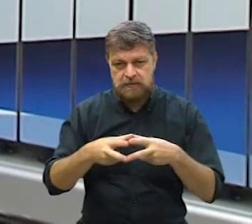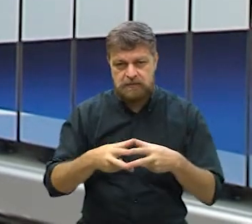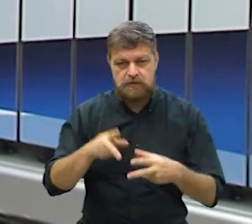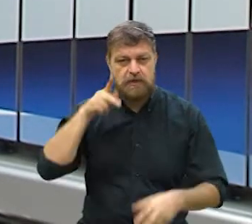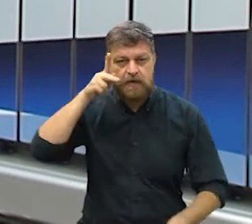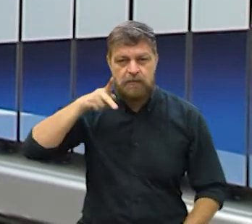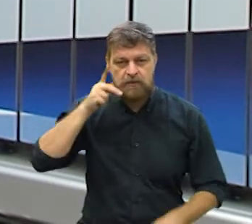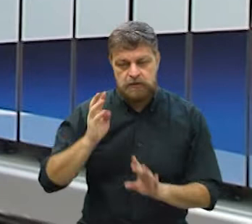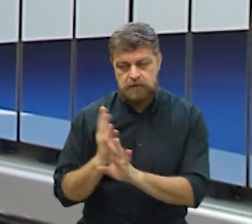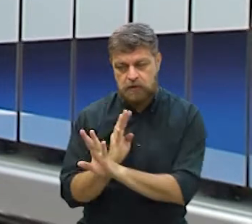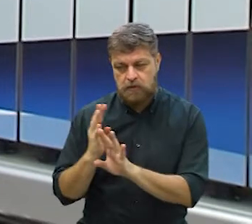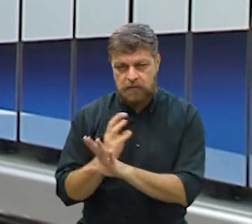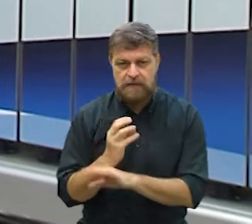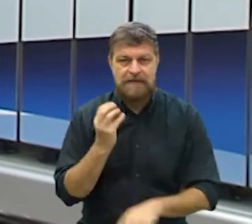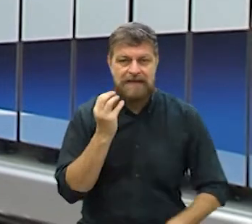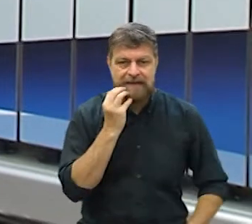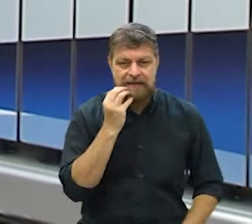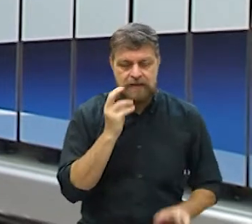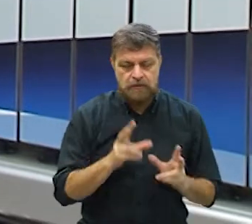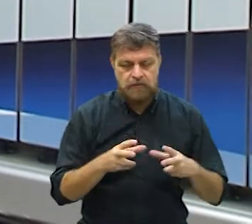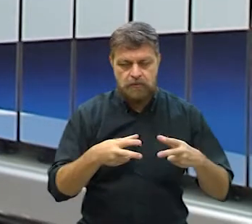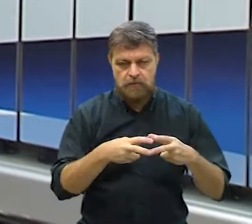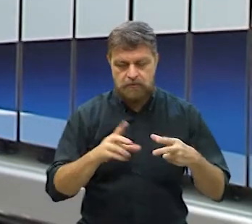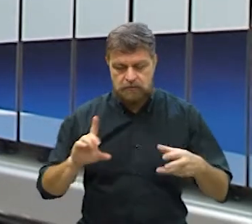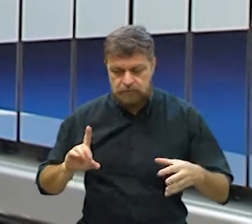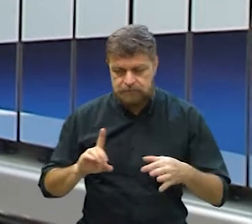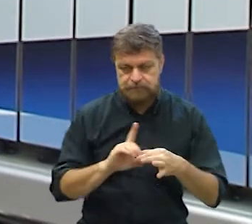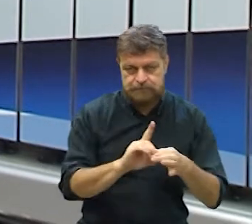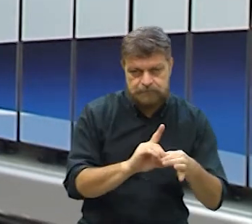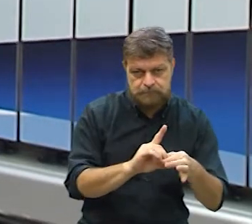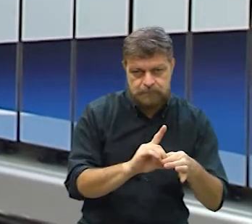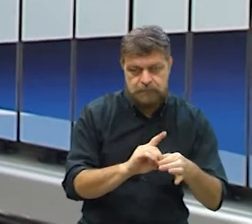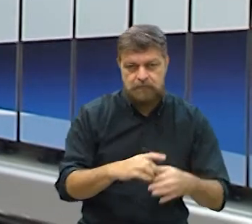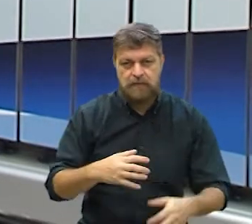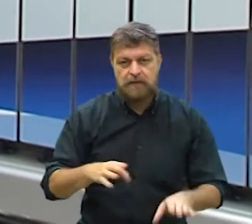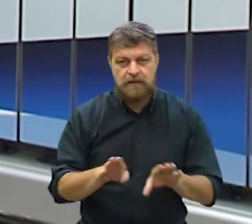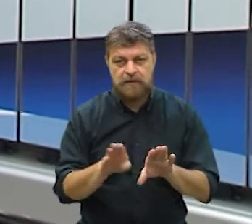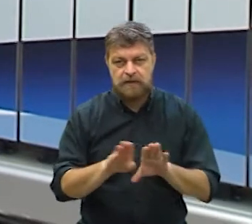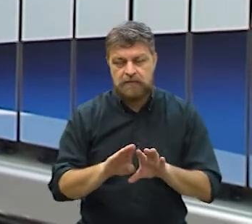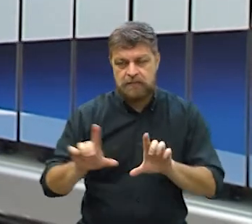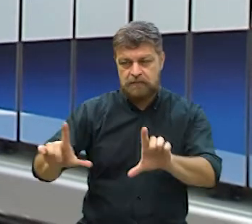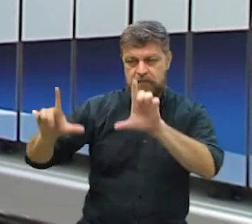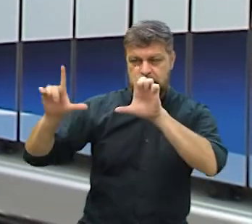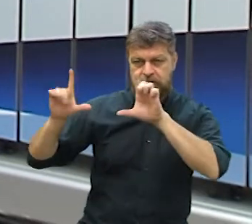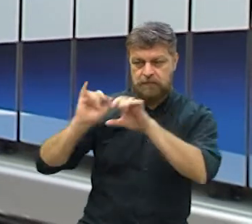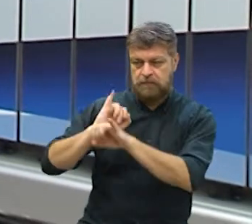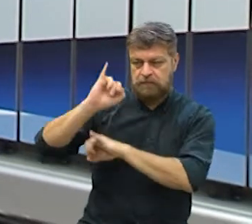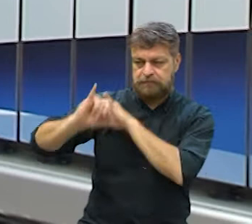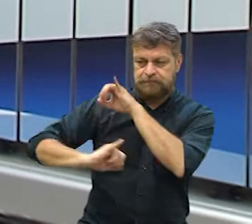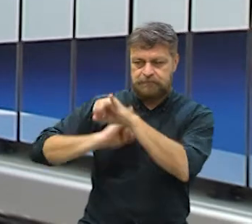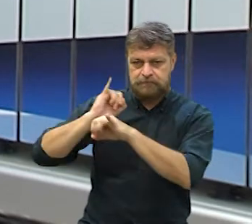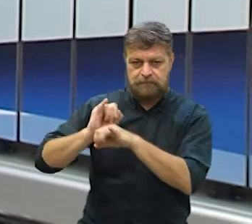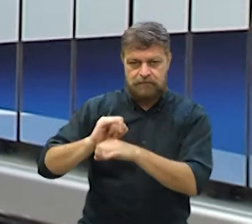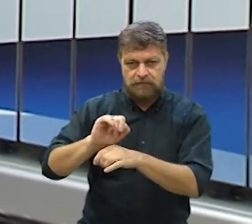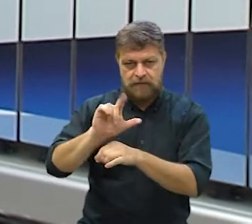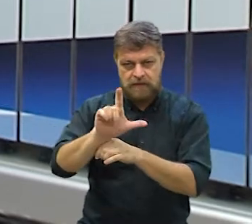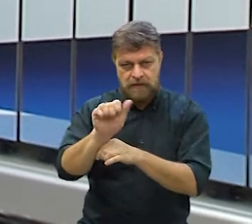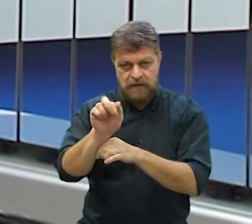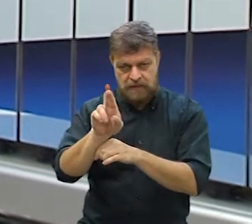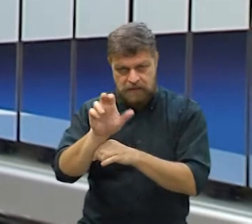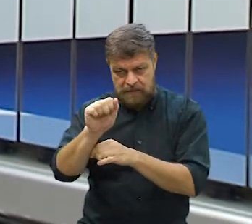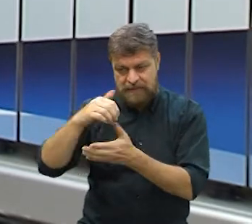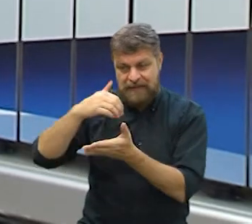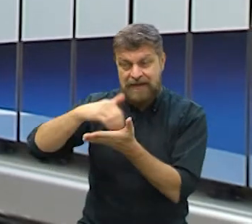Urbana, vereador Igor Diego, membro desta mesma comissão, e de forma virtual, Arlide Lara